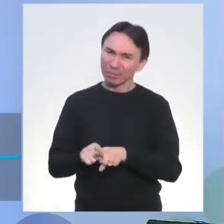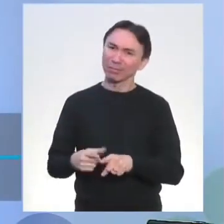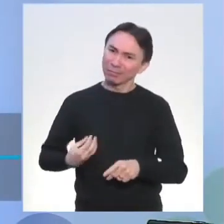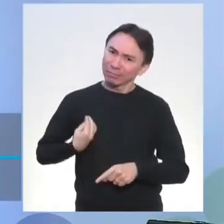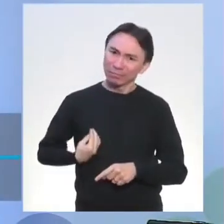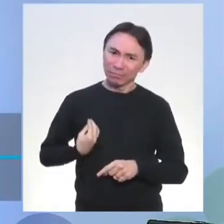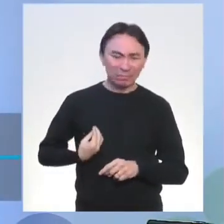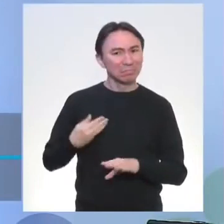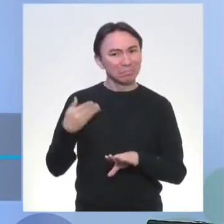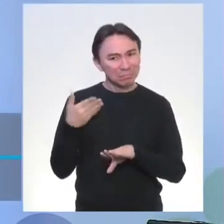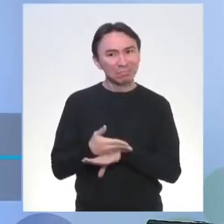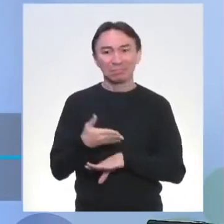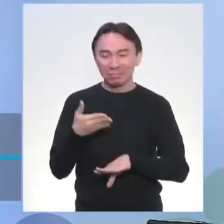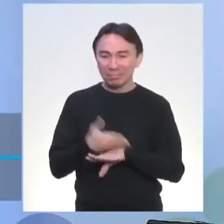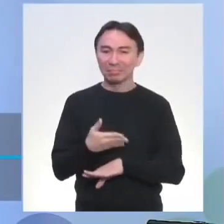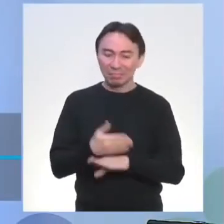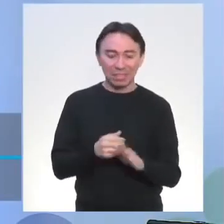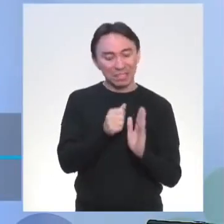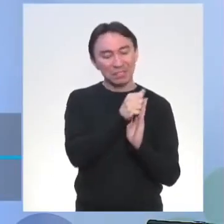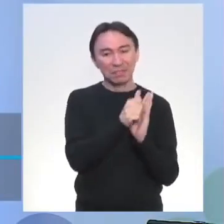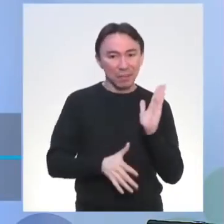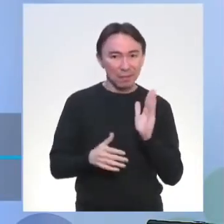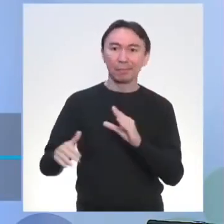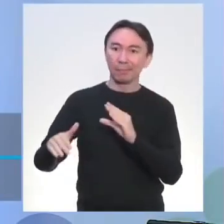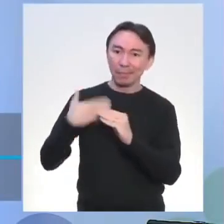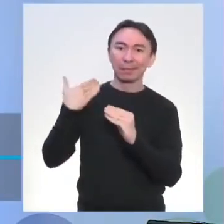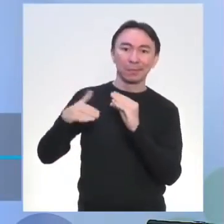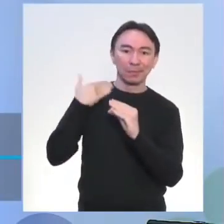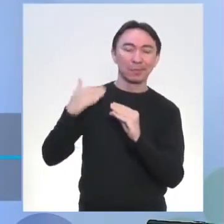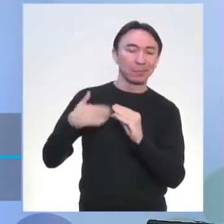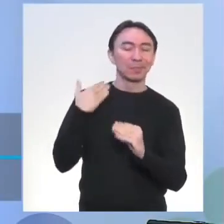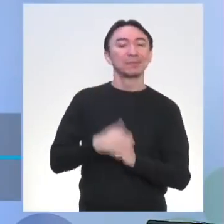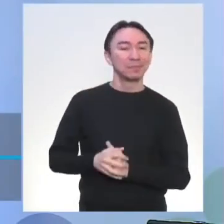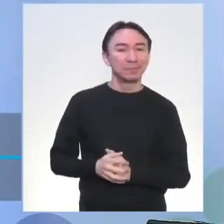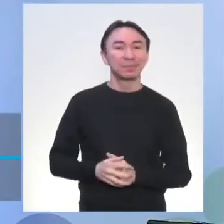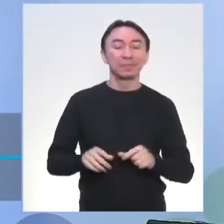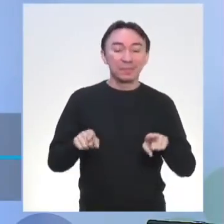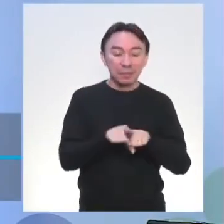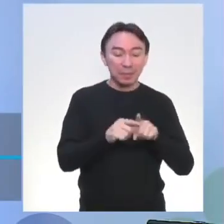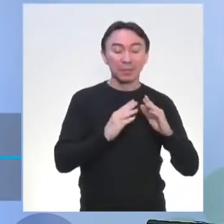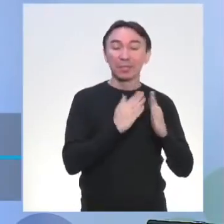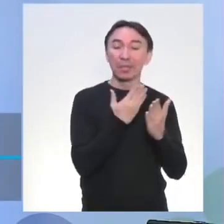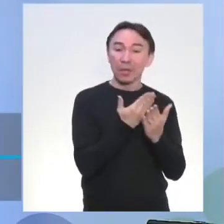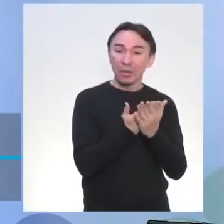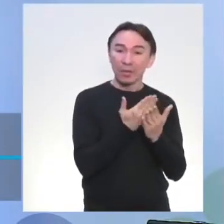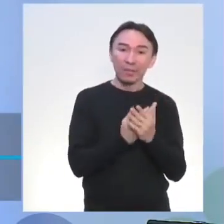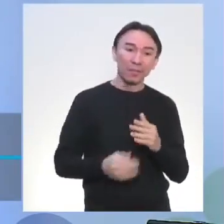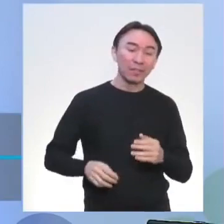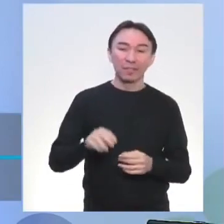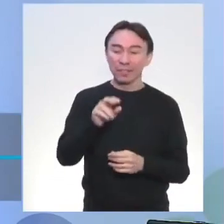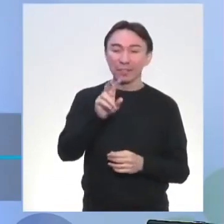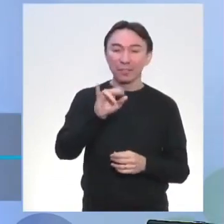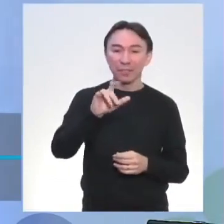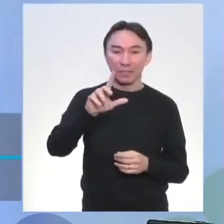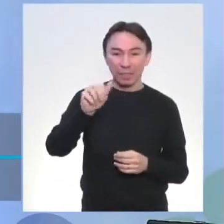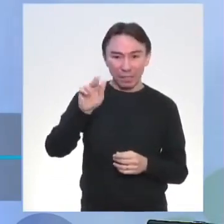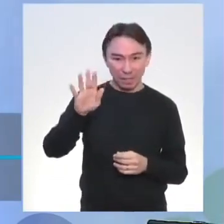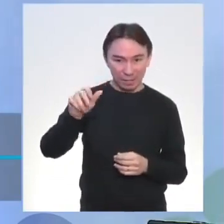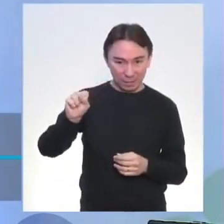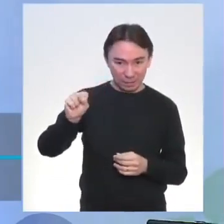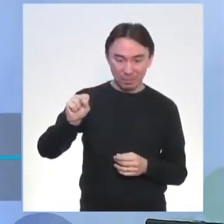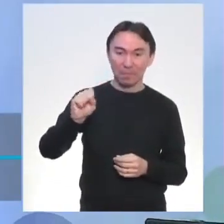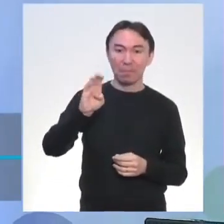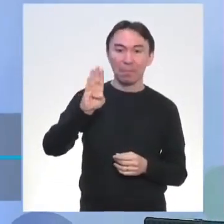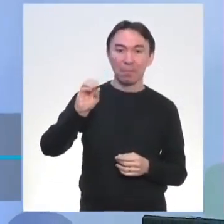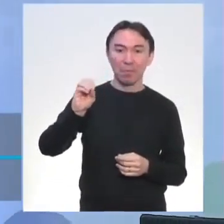mandando as atividades para a gente ver, né? E os alunos da PIN Vilas Boas de São Vicente. Um grande abraço